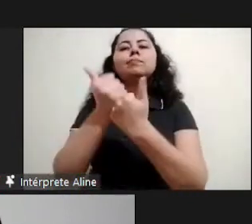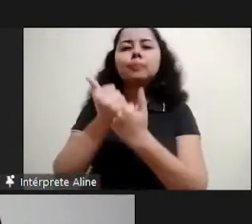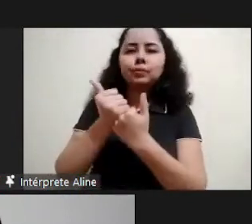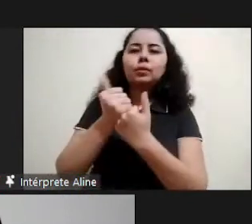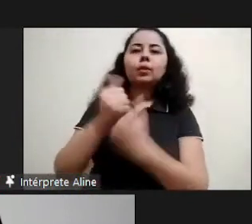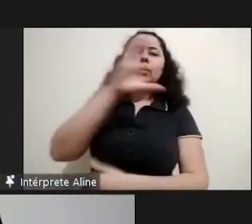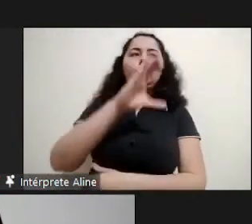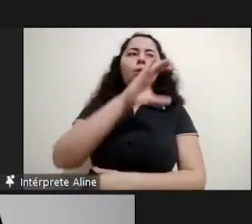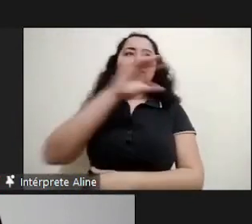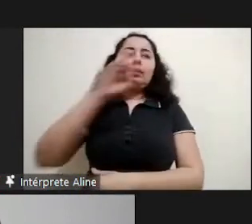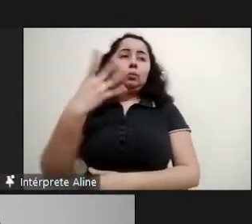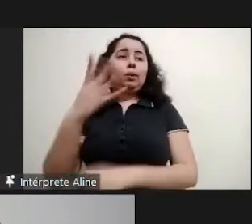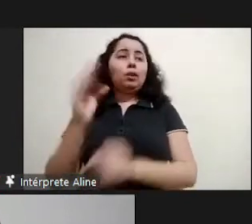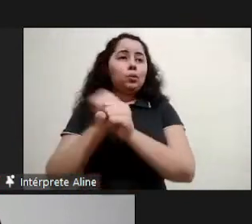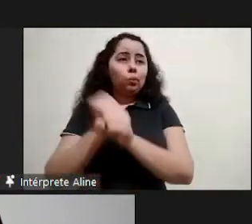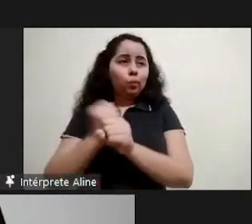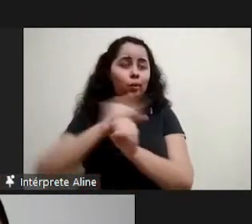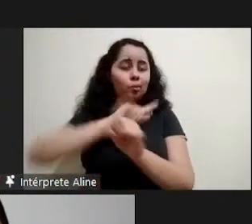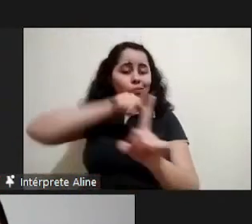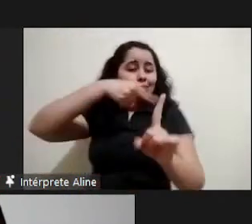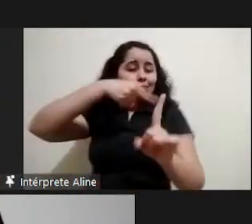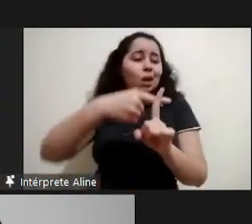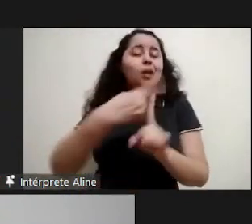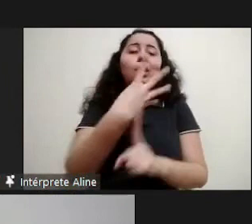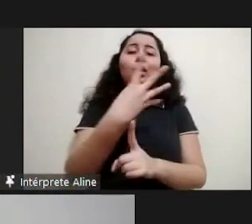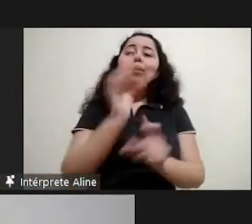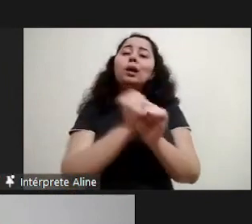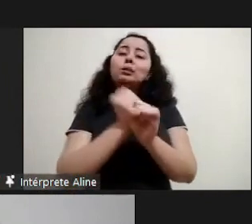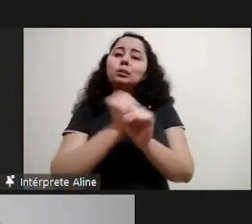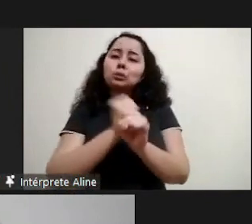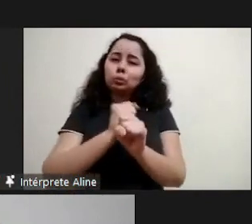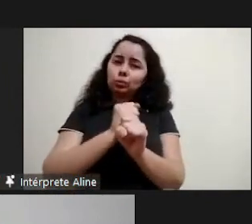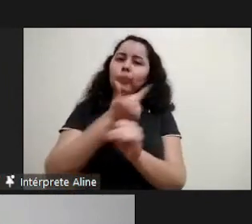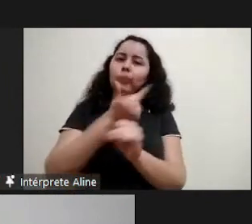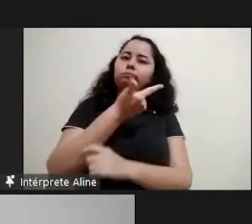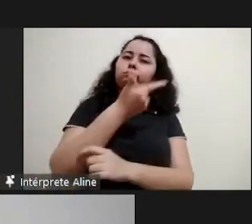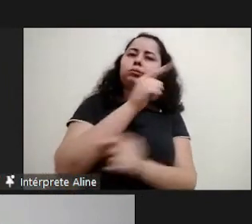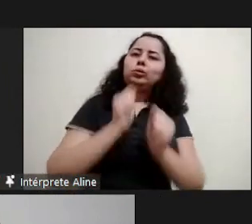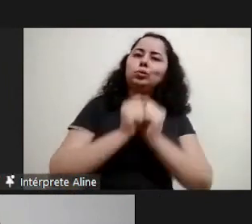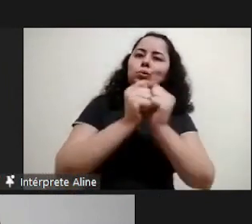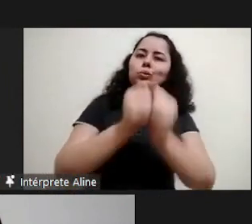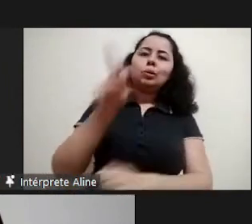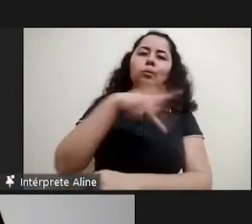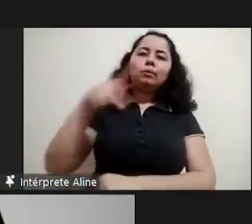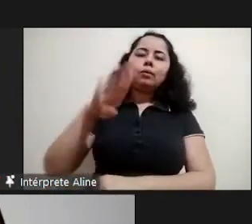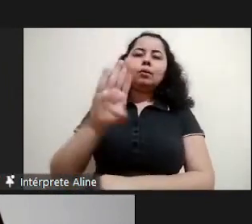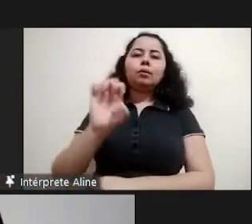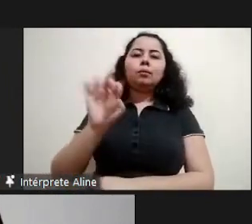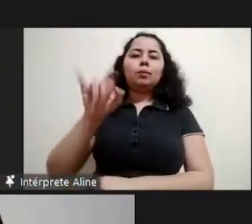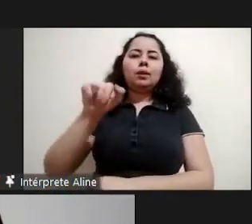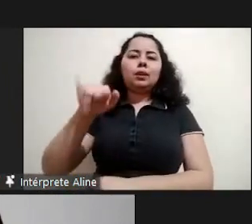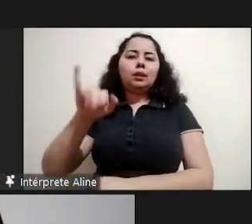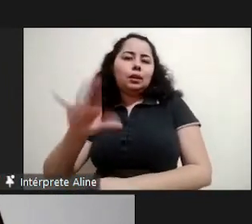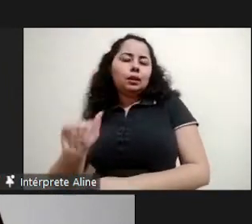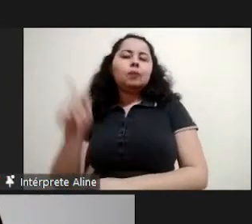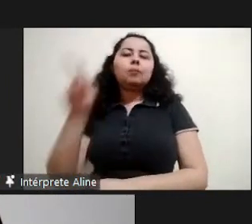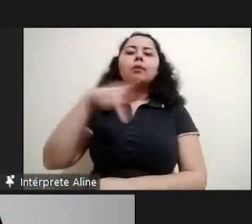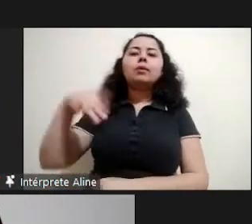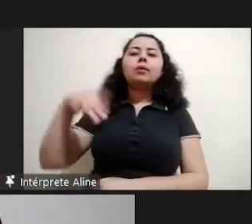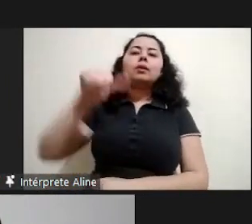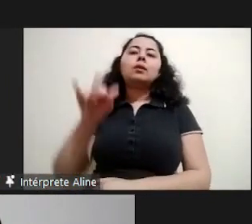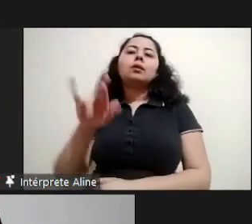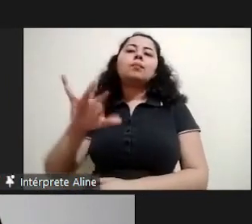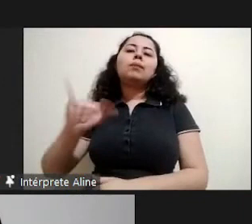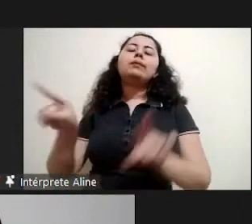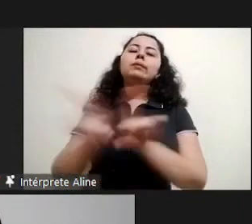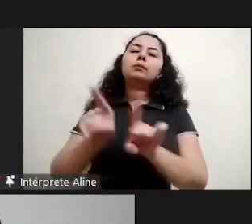4, junto com a nossa inesquecível professora Betânia. A professora Maria Inês atuou também como membro do